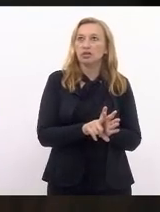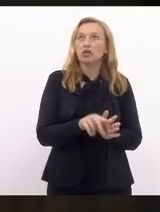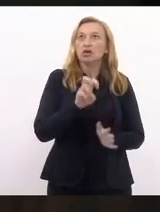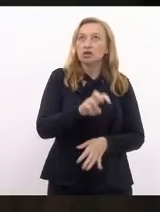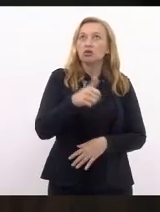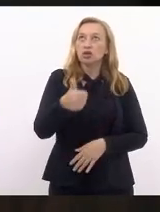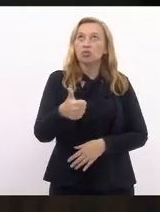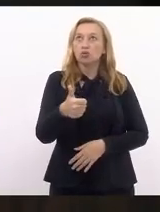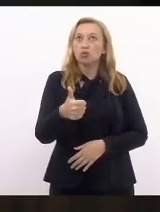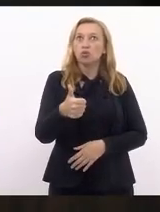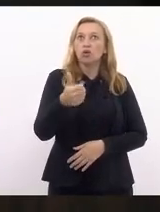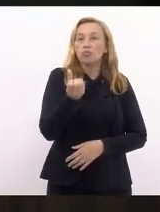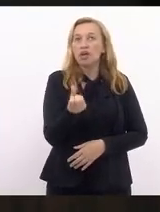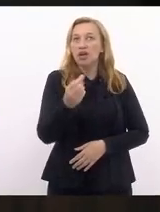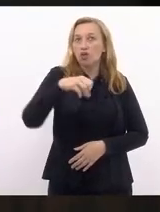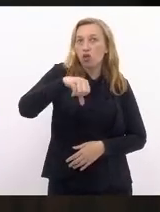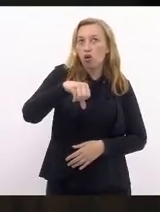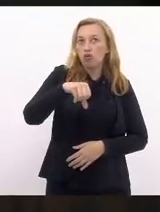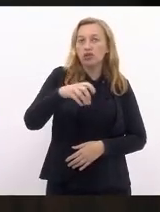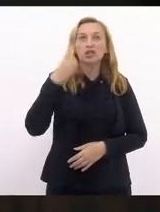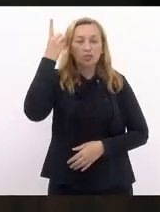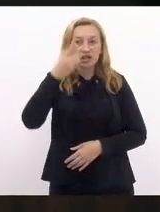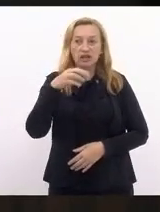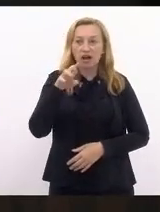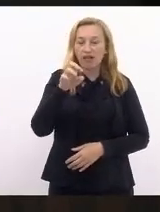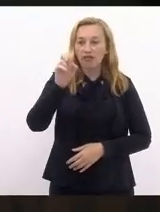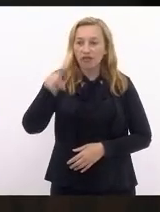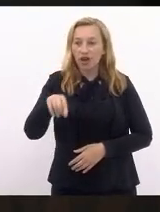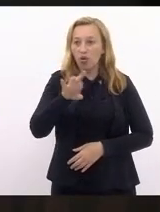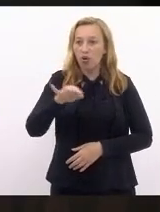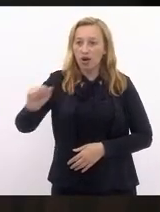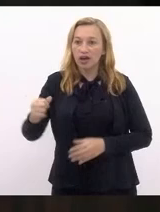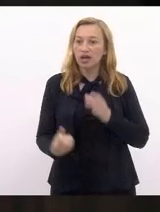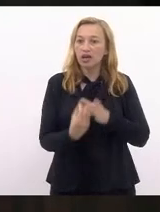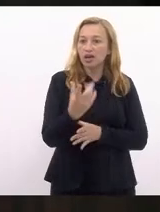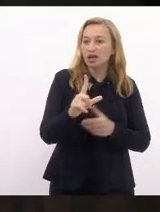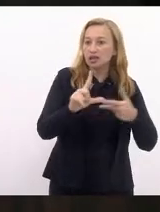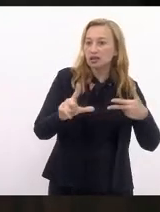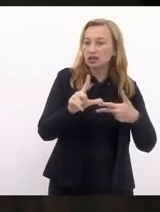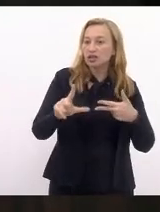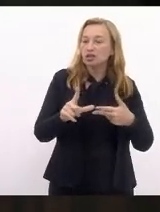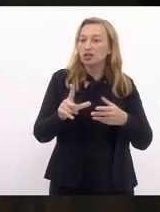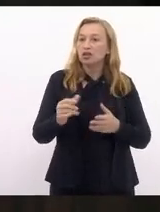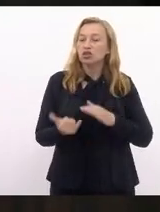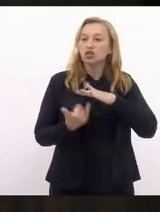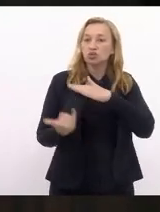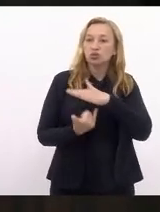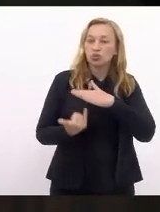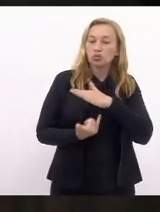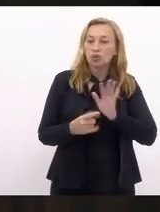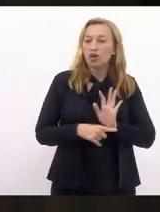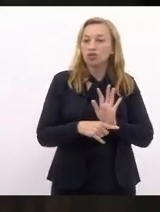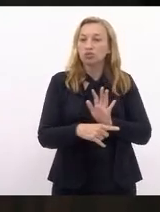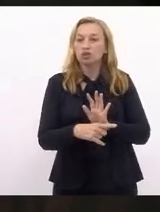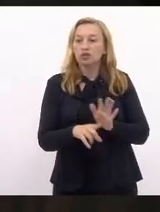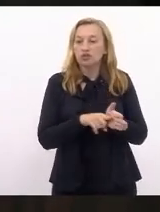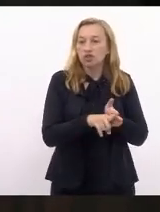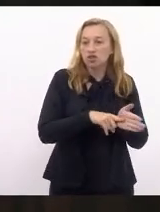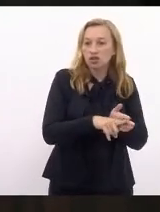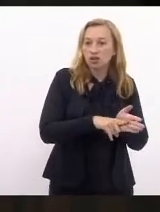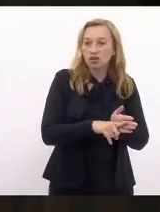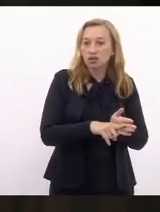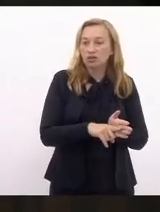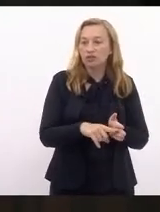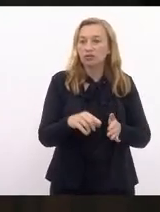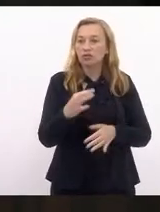lei 5169 de autoria do deputado André Corrêa que cria a legislação institui o benefício fiscal a cidade fluminense